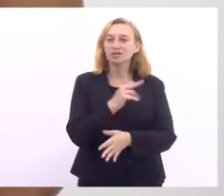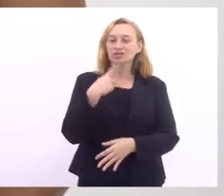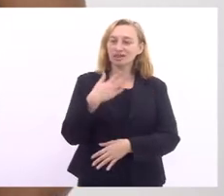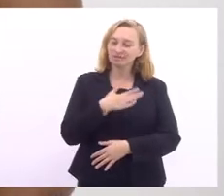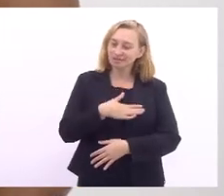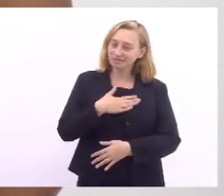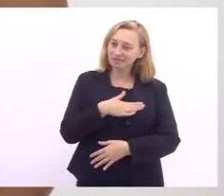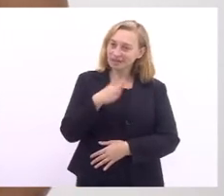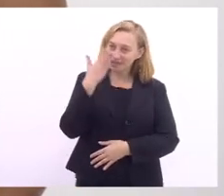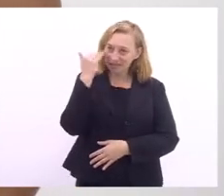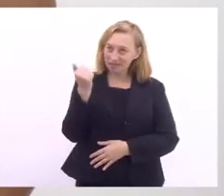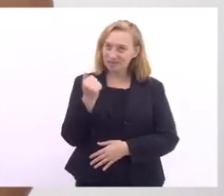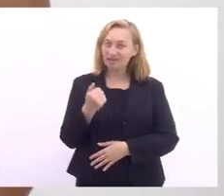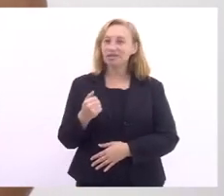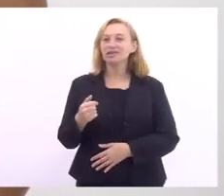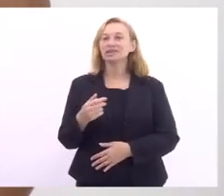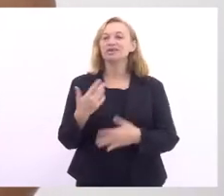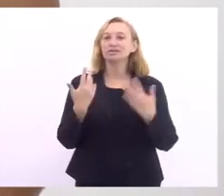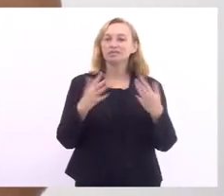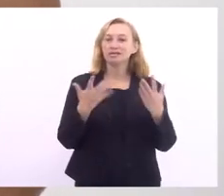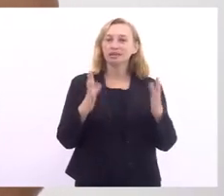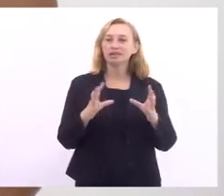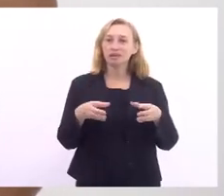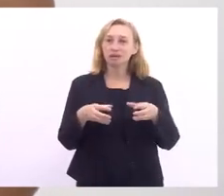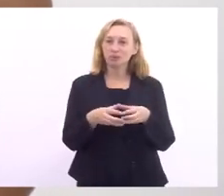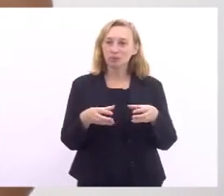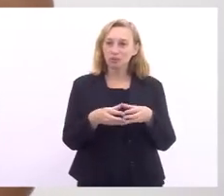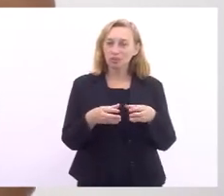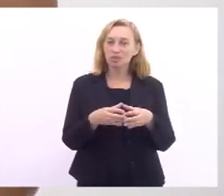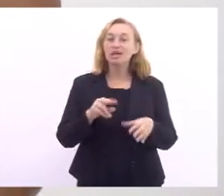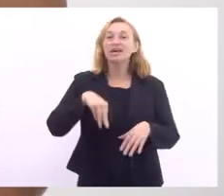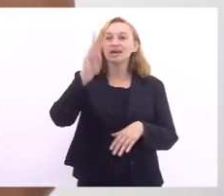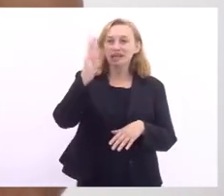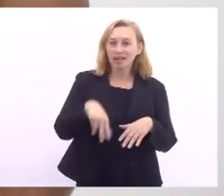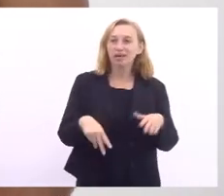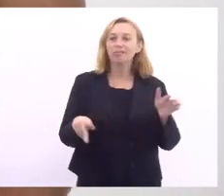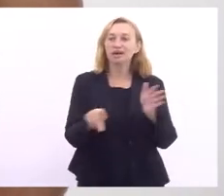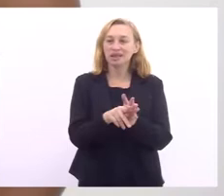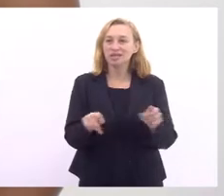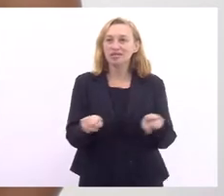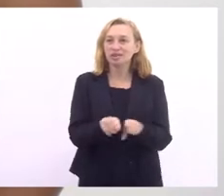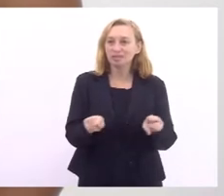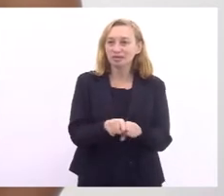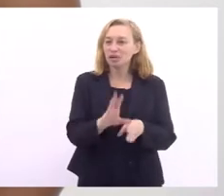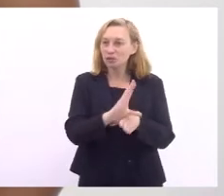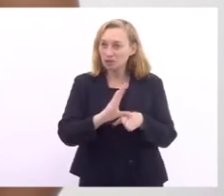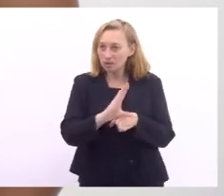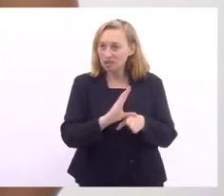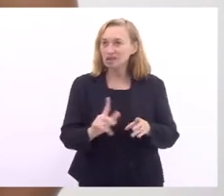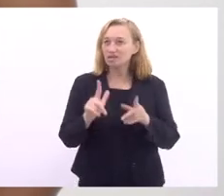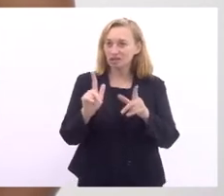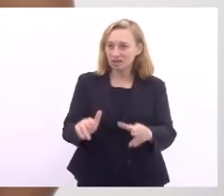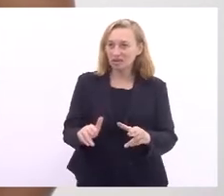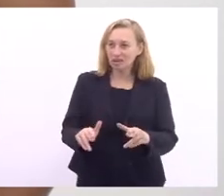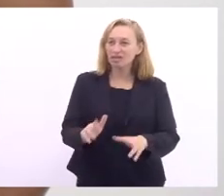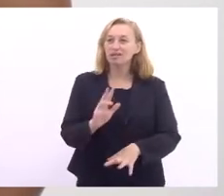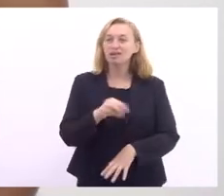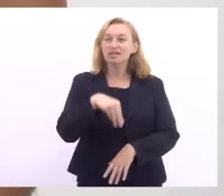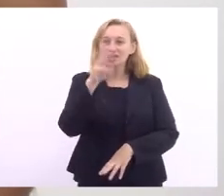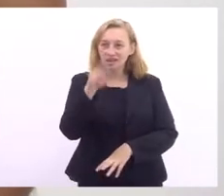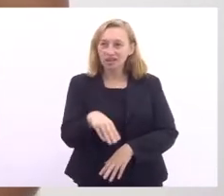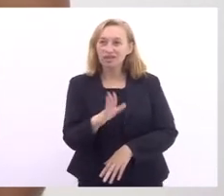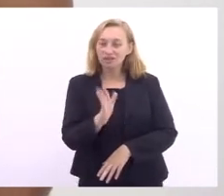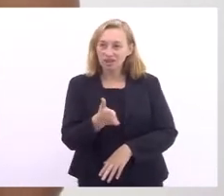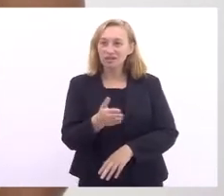sabe que eu gosto mas para saudar né sal da equipe e quem já fez parte dela também o conselho também da mesma forma que já foi